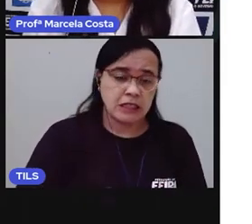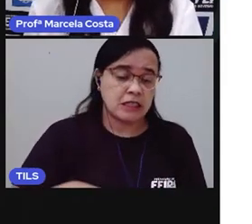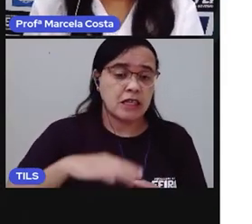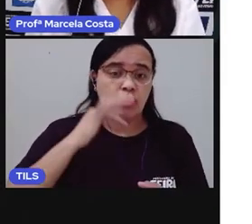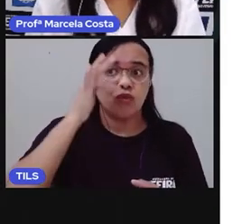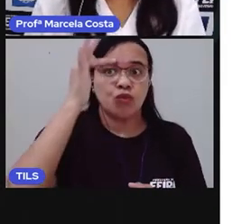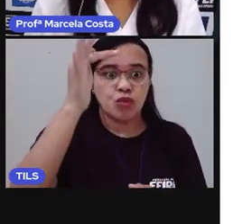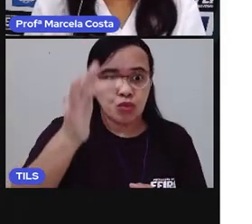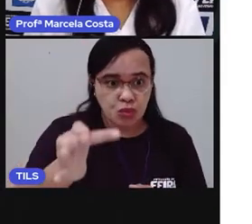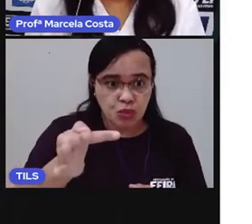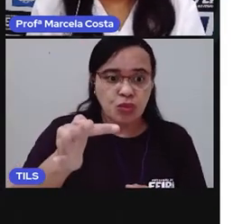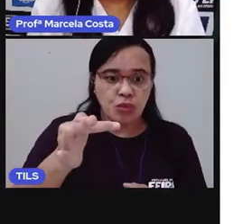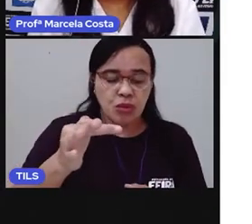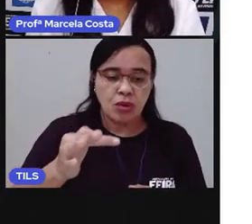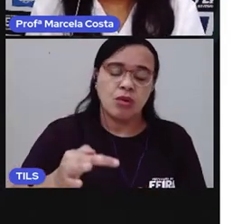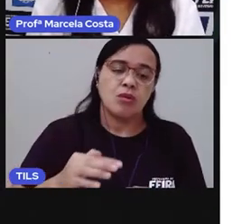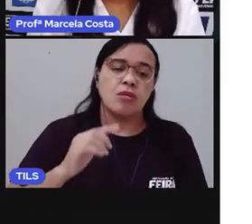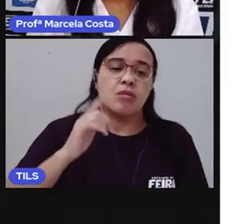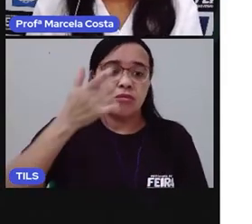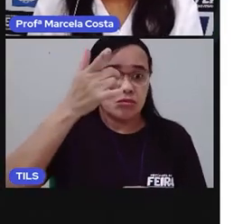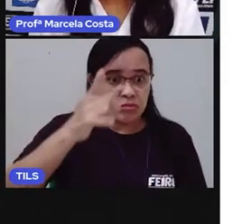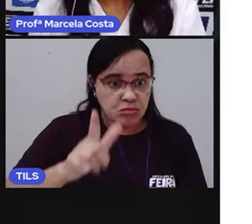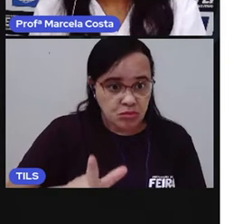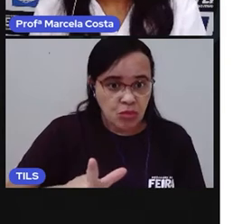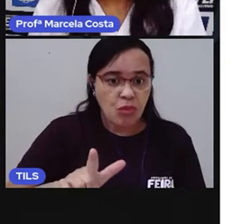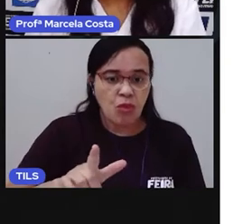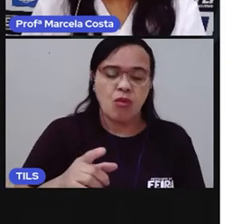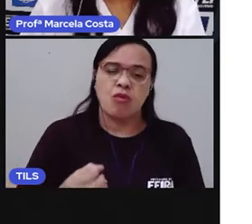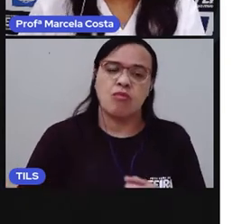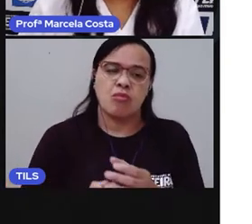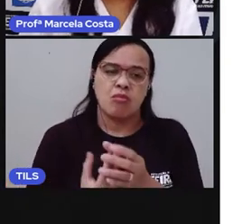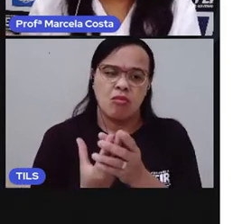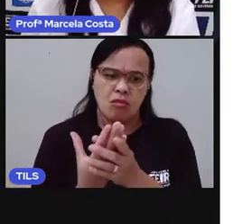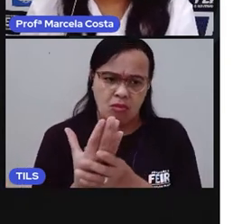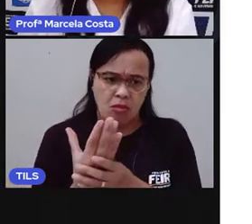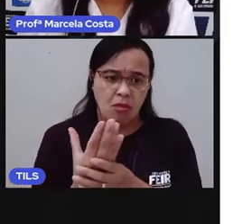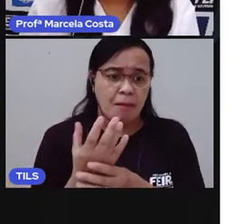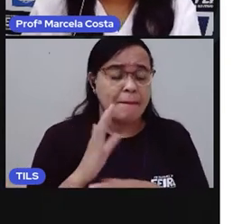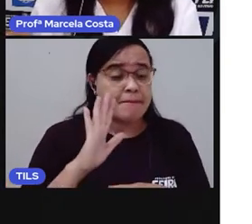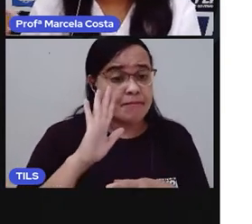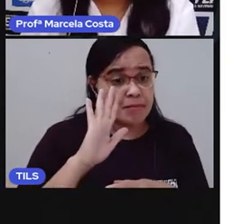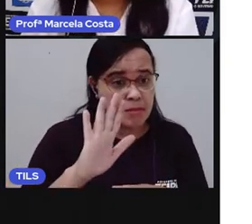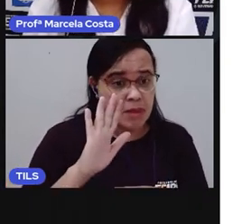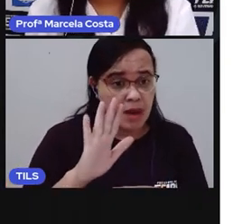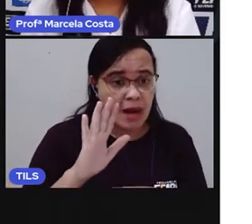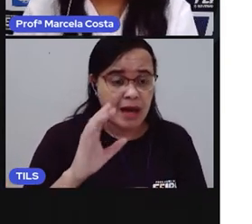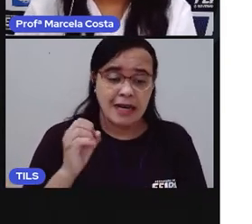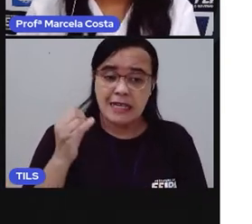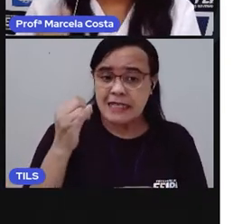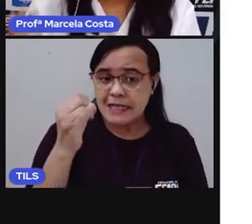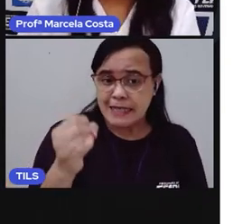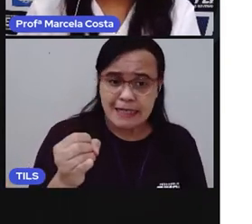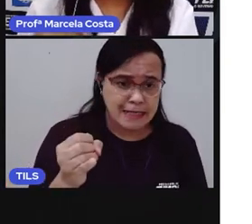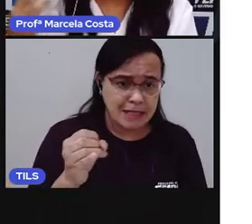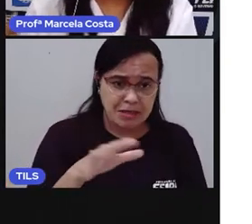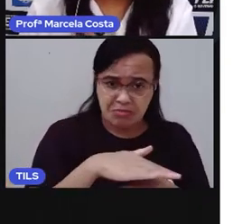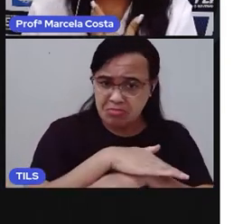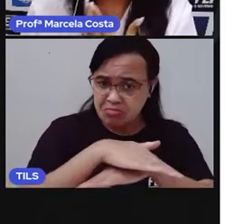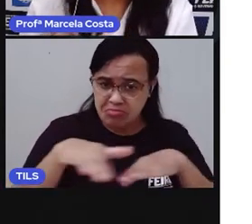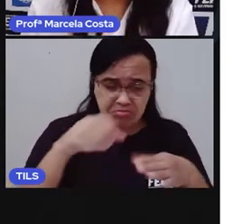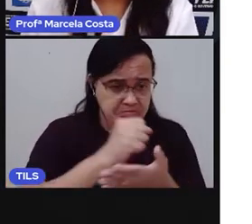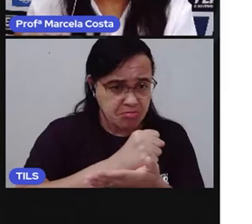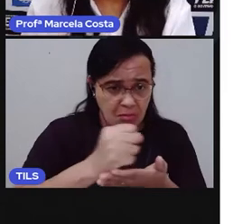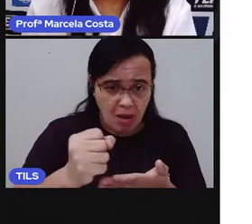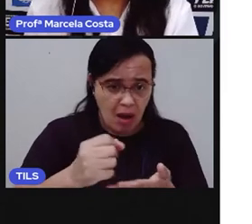dentes. Vai demorar um pouquinho, mas vai nascer. Se você já tiver passado da idade, vai demorar